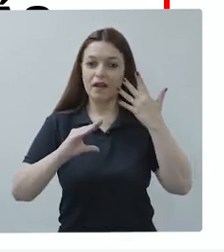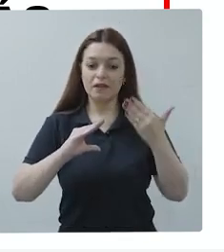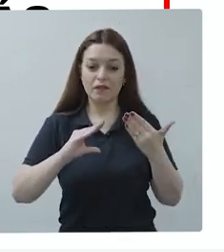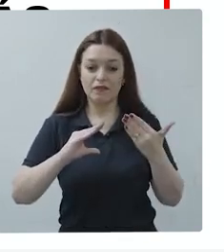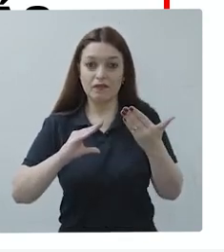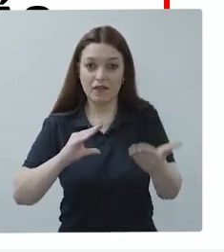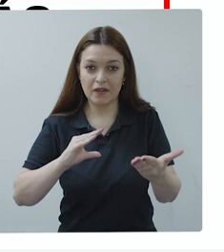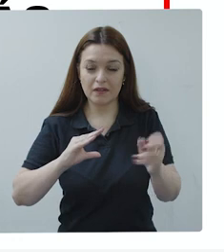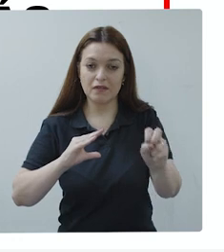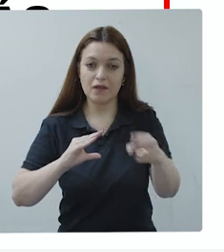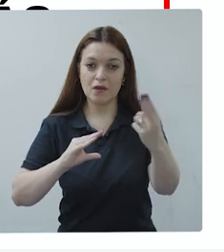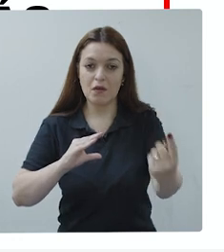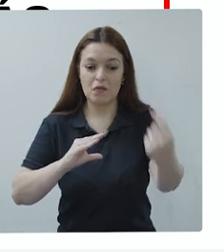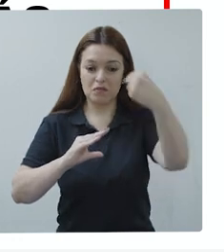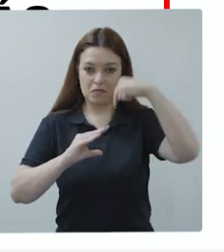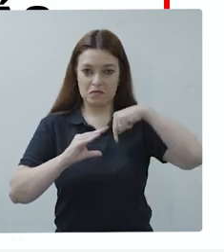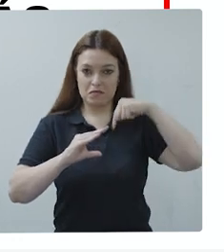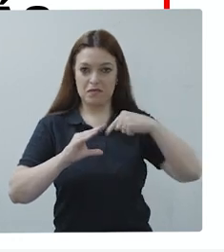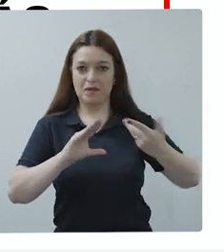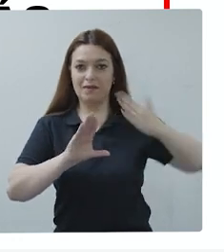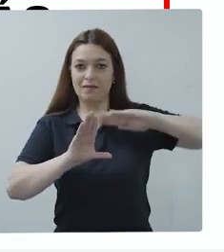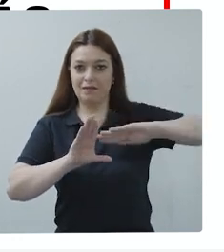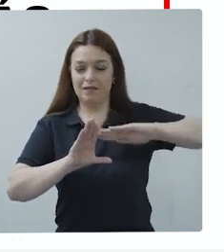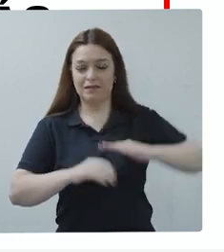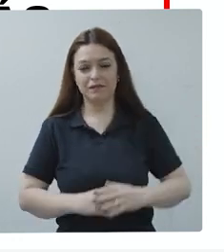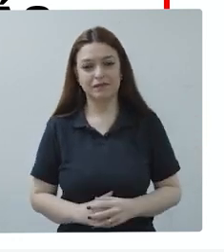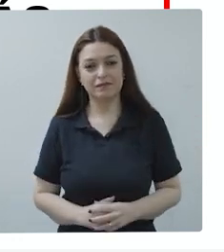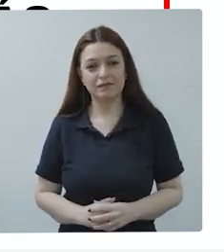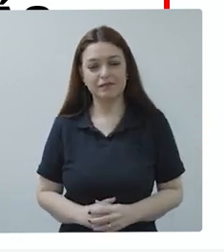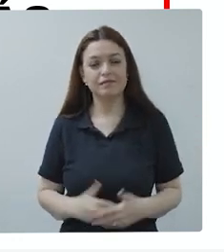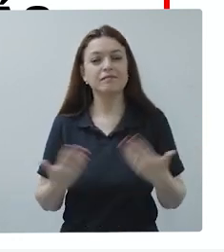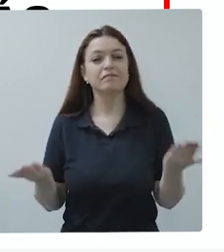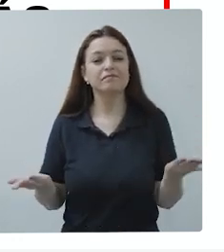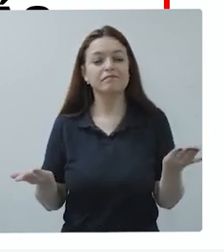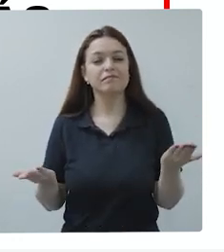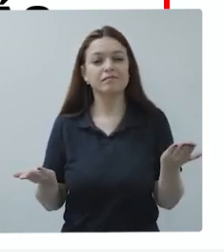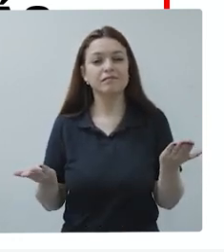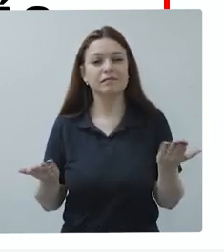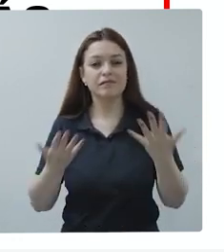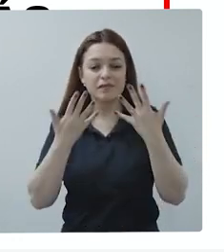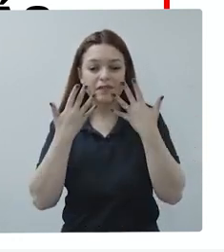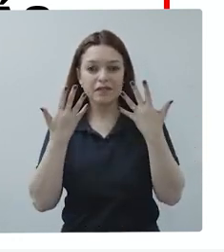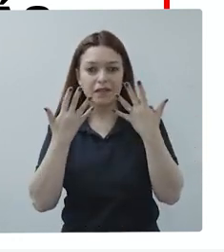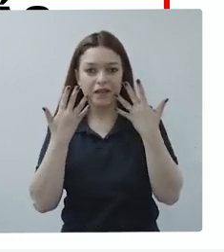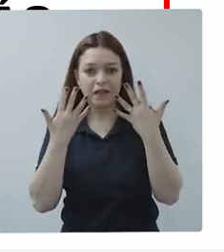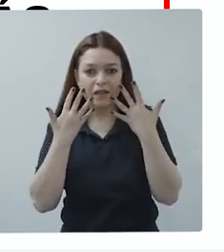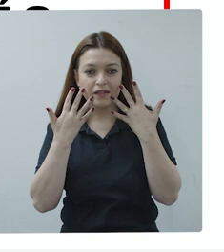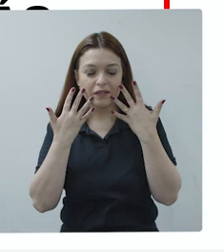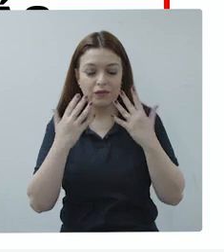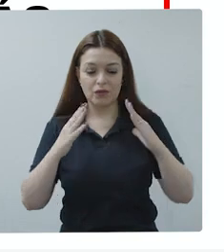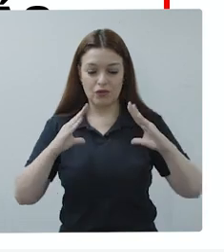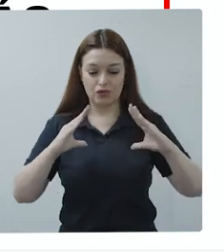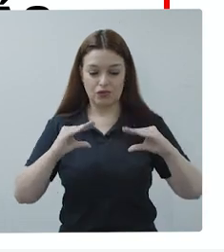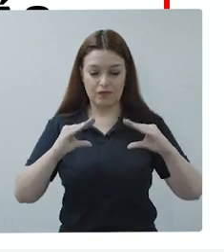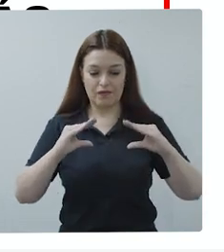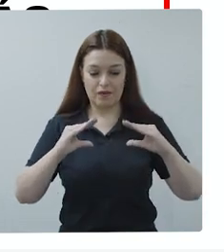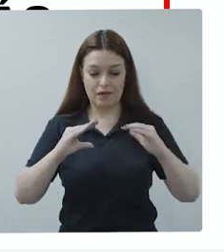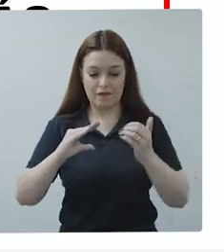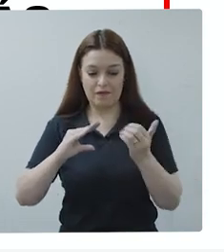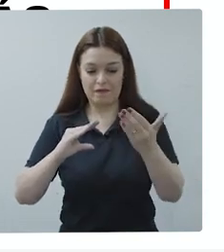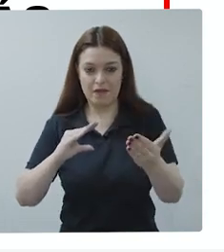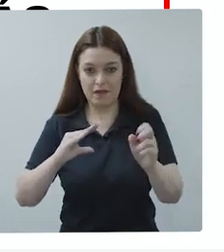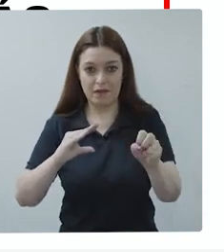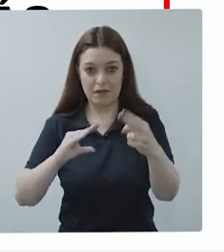frente ou atrás do sofá? E agora, o gato está na frente ou atrás do